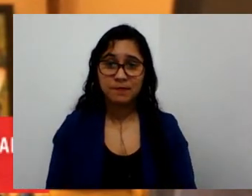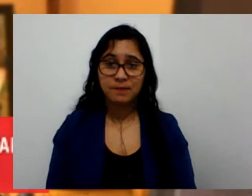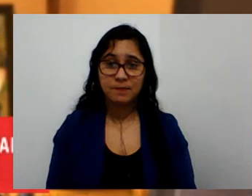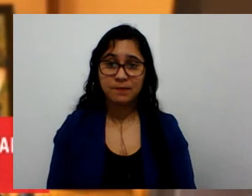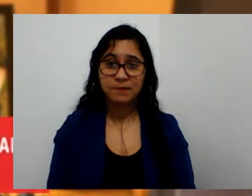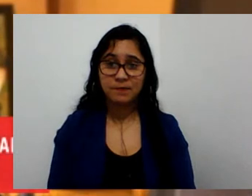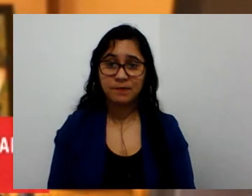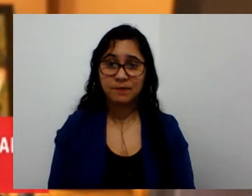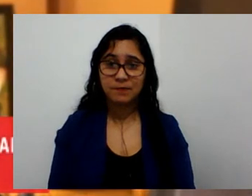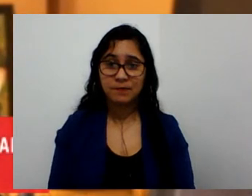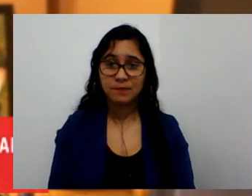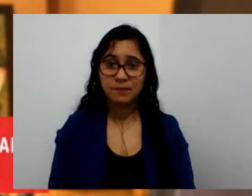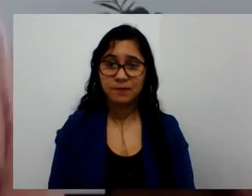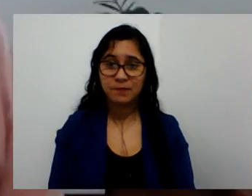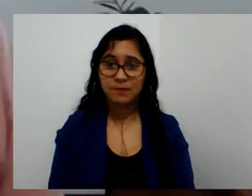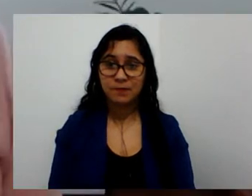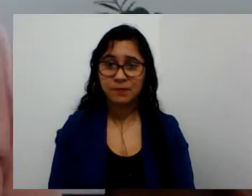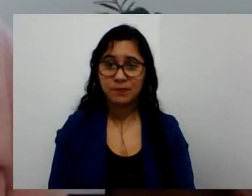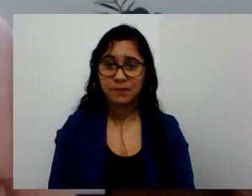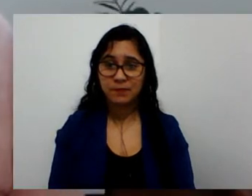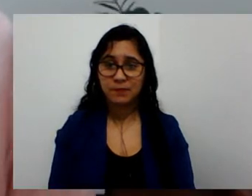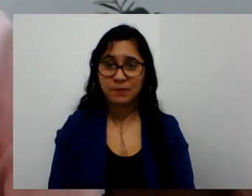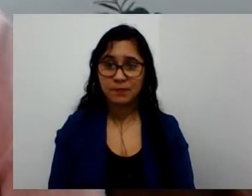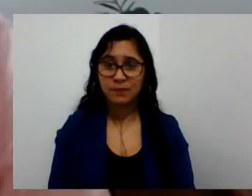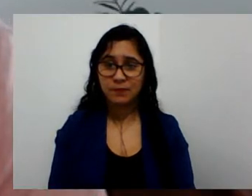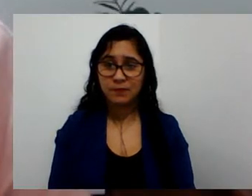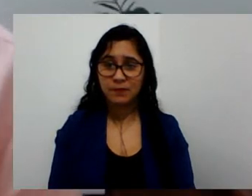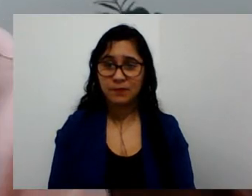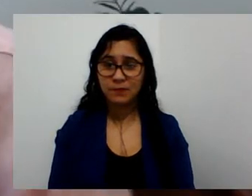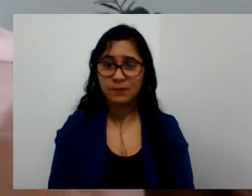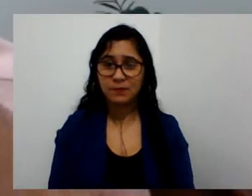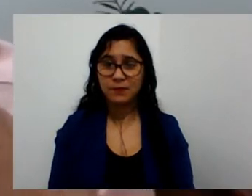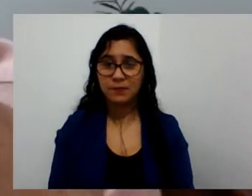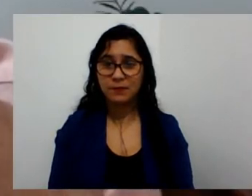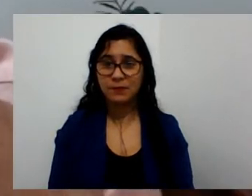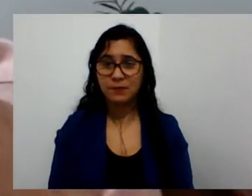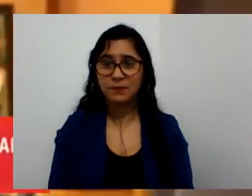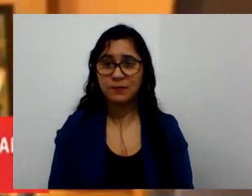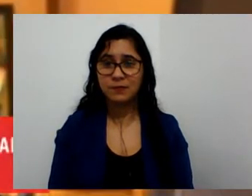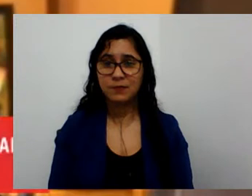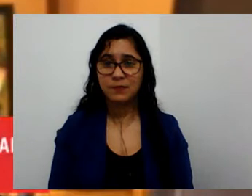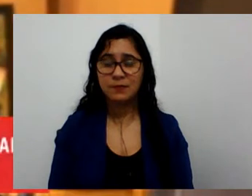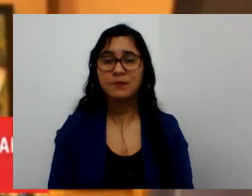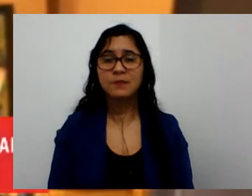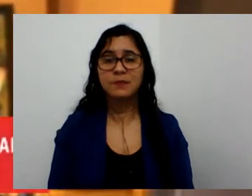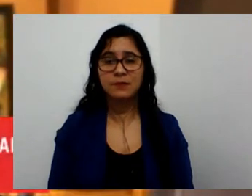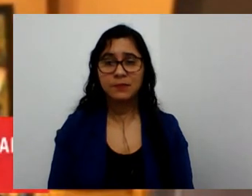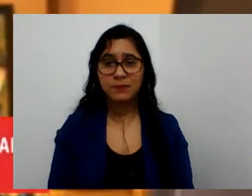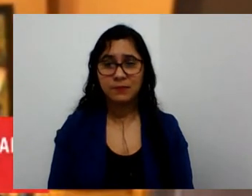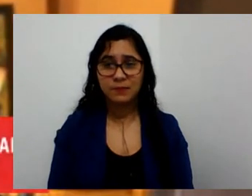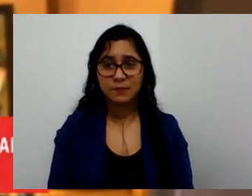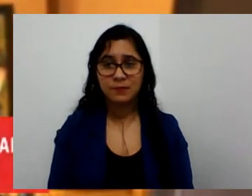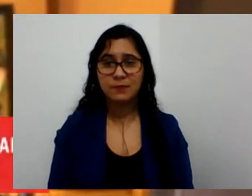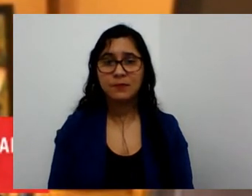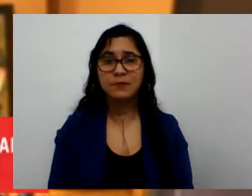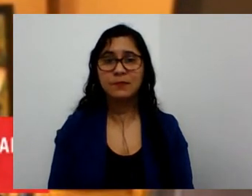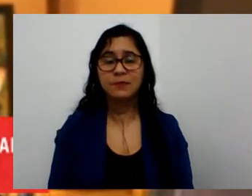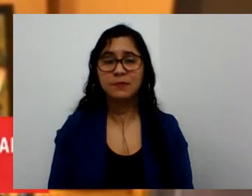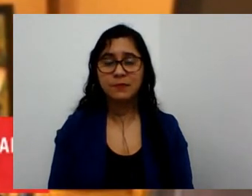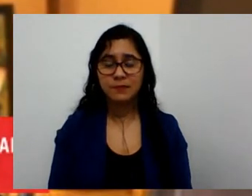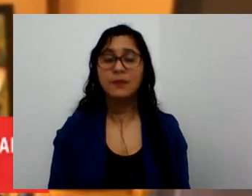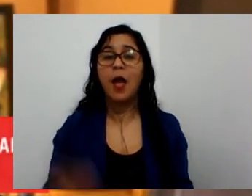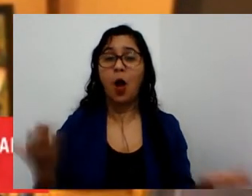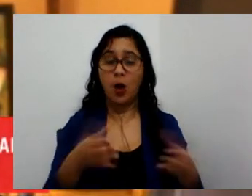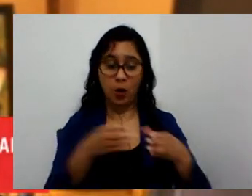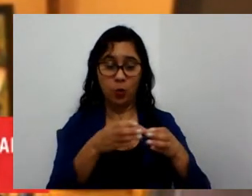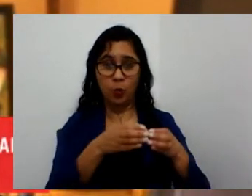Okay, quebrei o protocolo. Dê parabéns no chat. Tá, obrigado. A pedido da